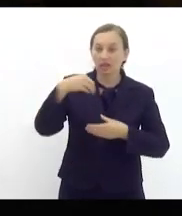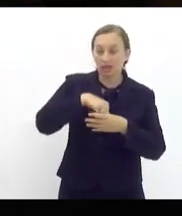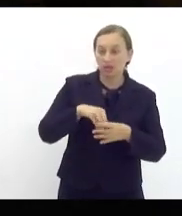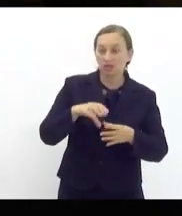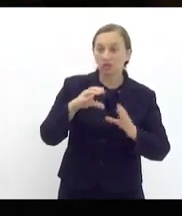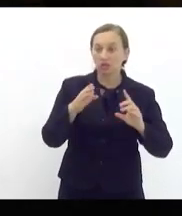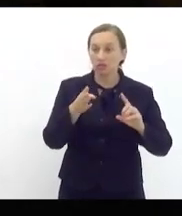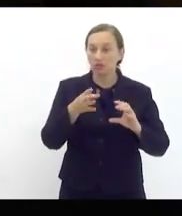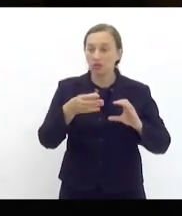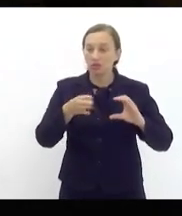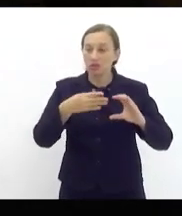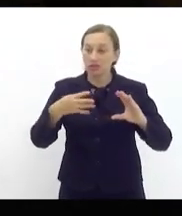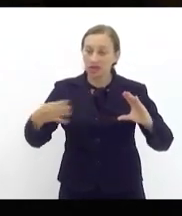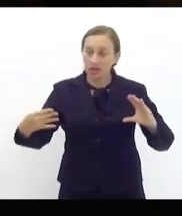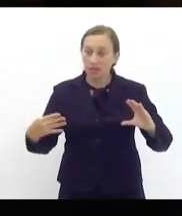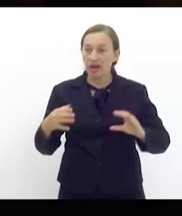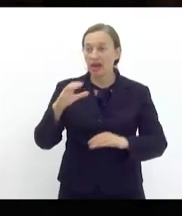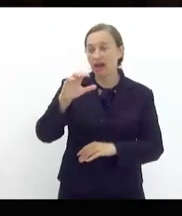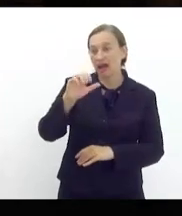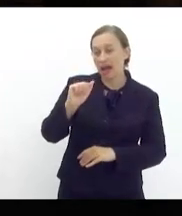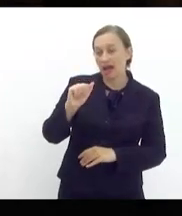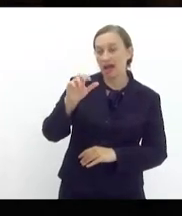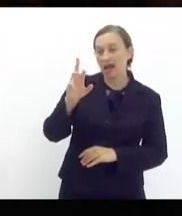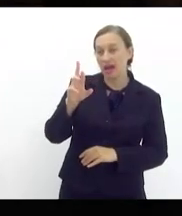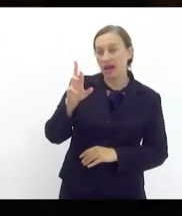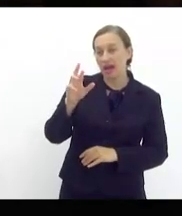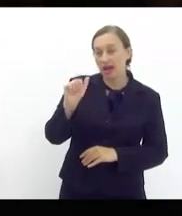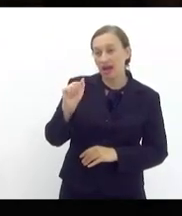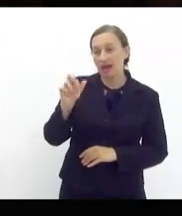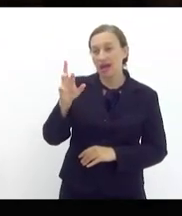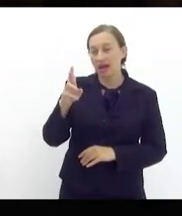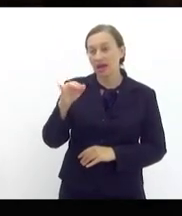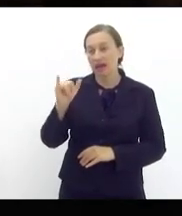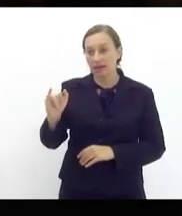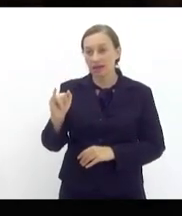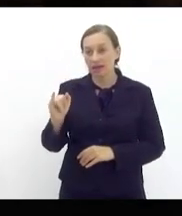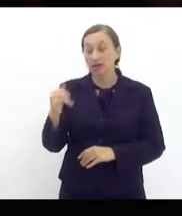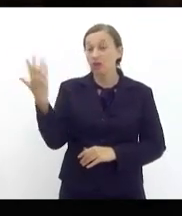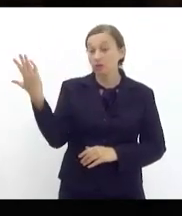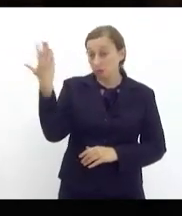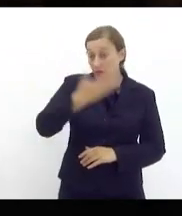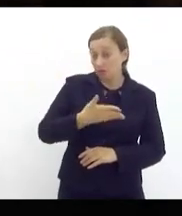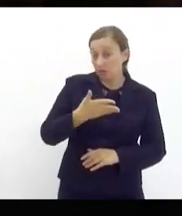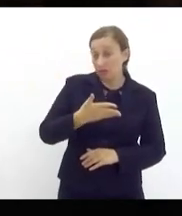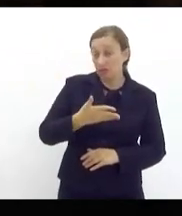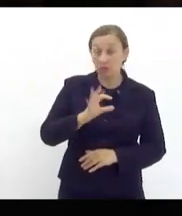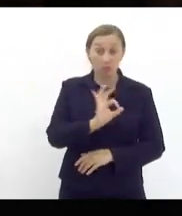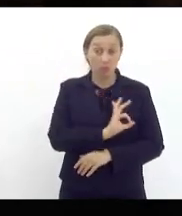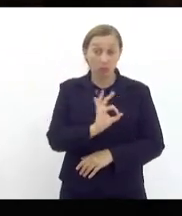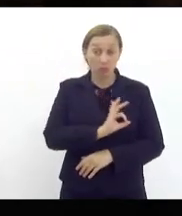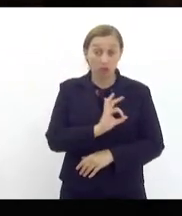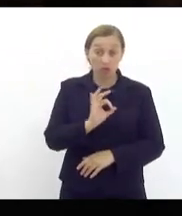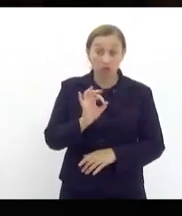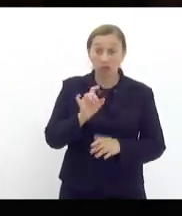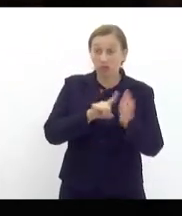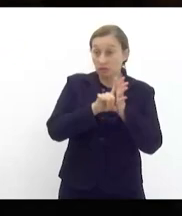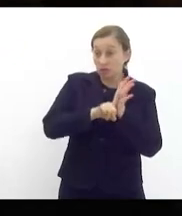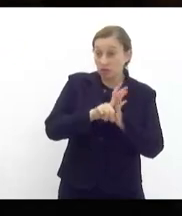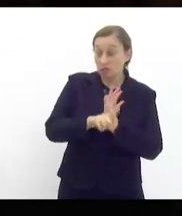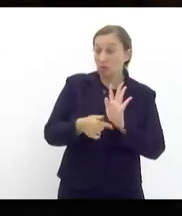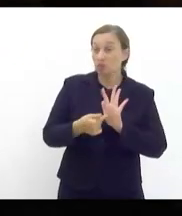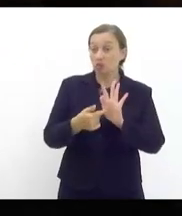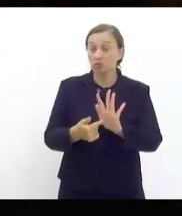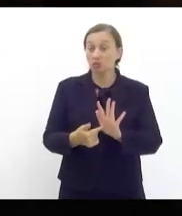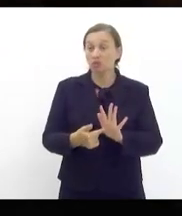Acari que levou quatro tiros comprovadamente dado pela polícia foi a investigação que mostrou isso Maria